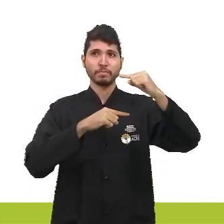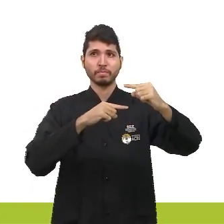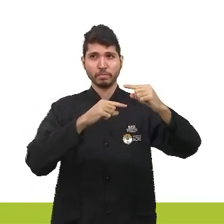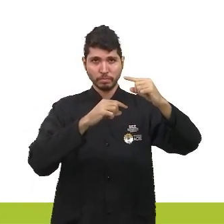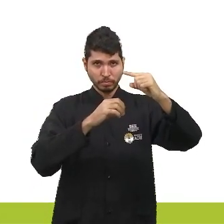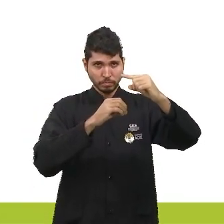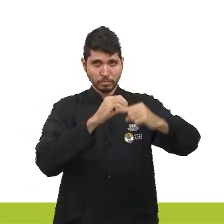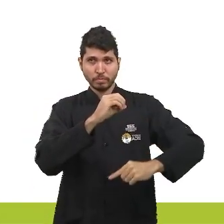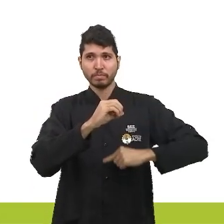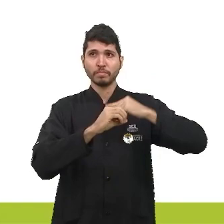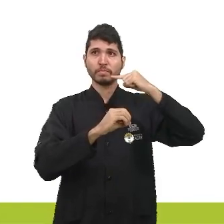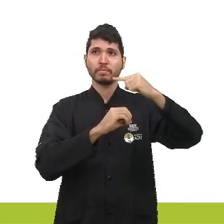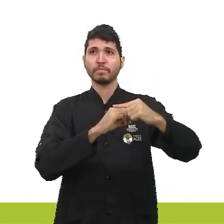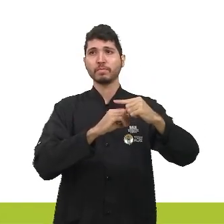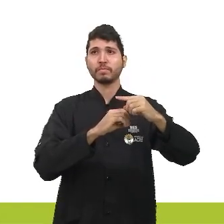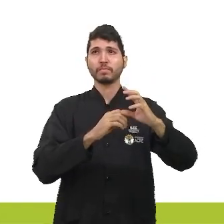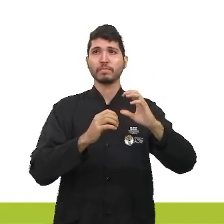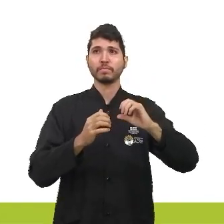convexo de 12 faces